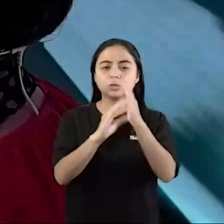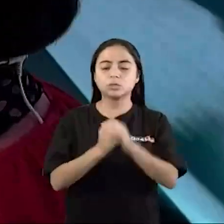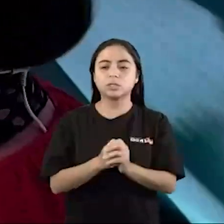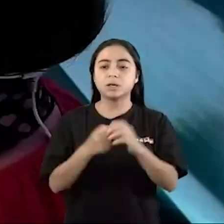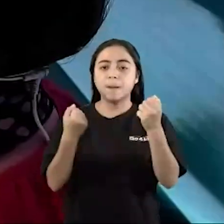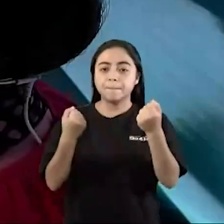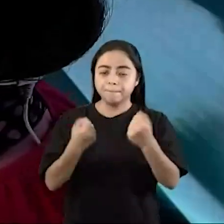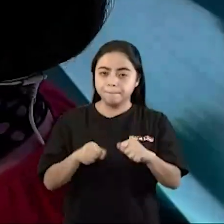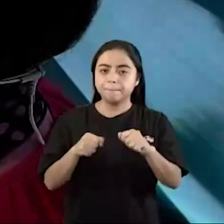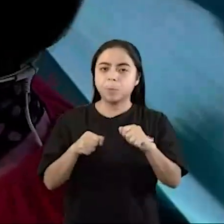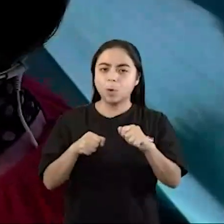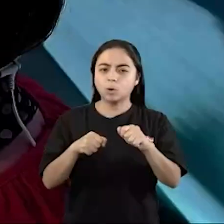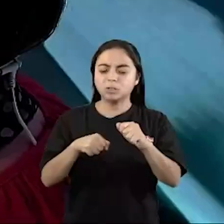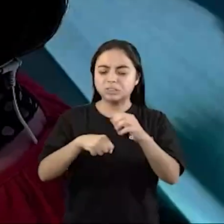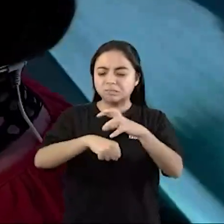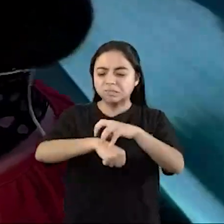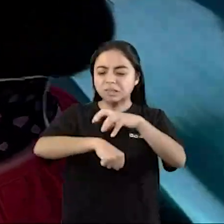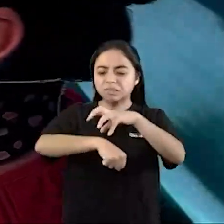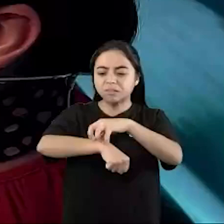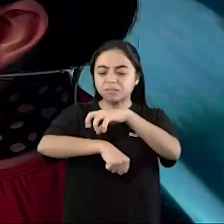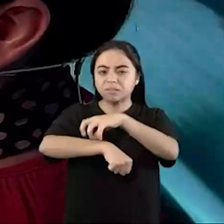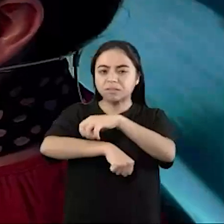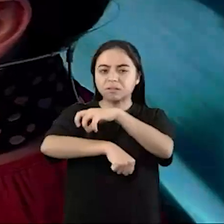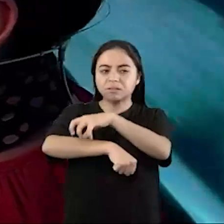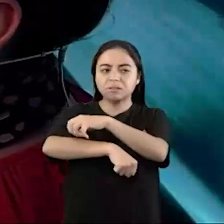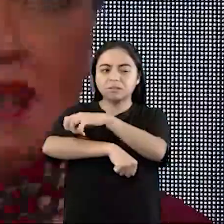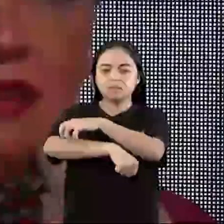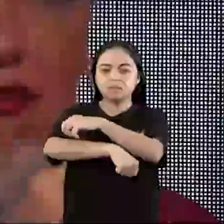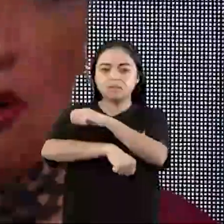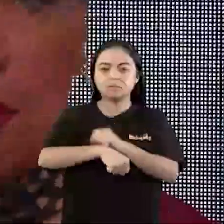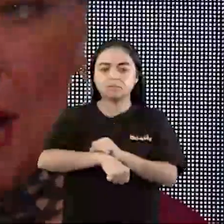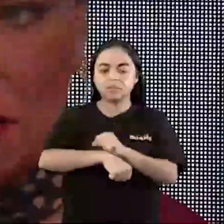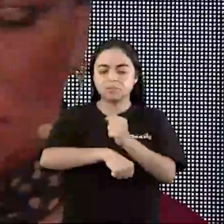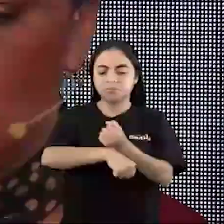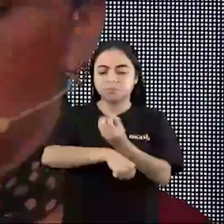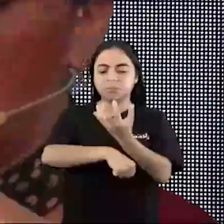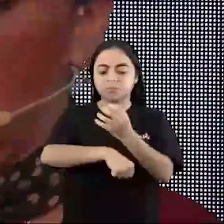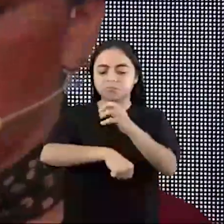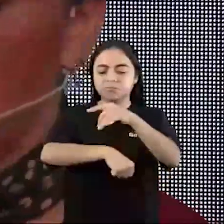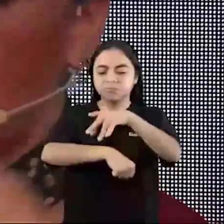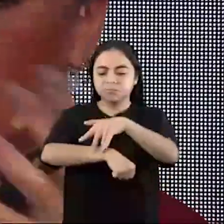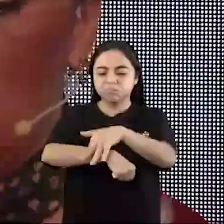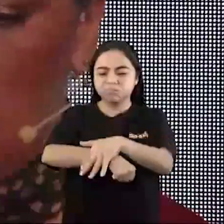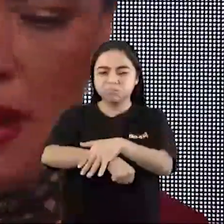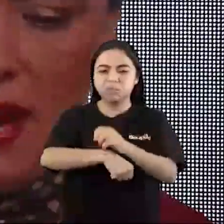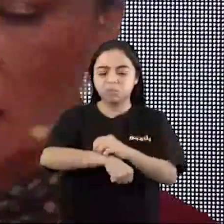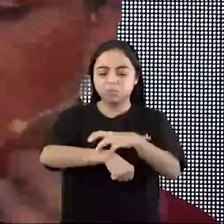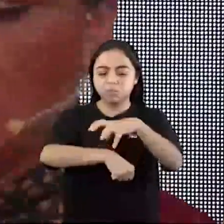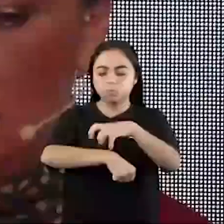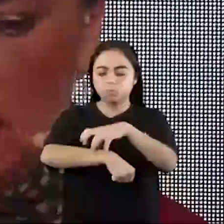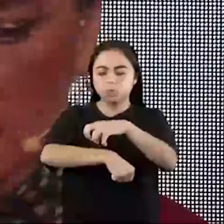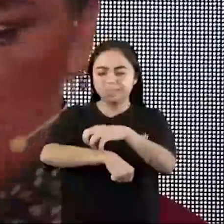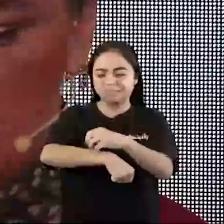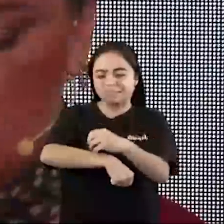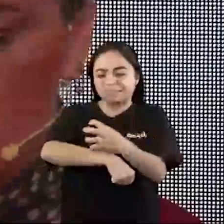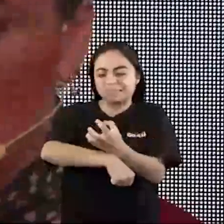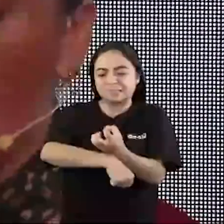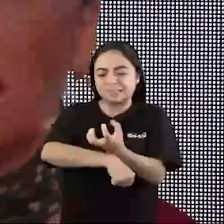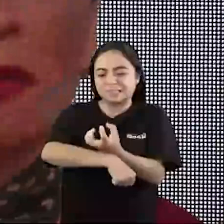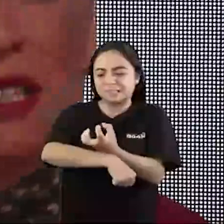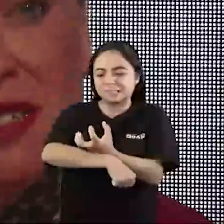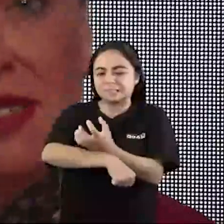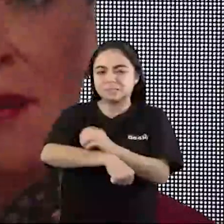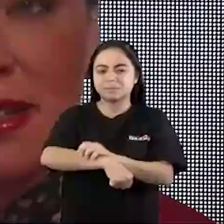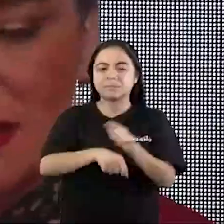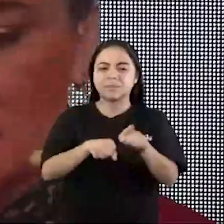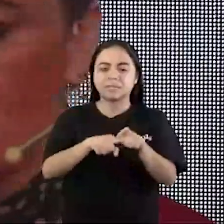feito tanto nas lesões crostosas, pustulares que formaram crostas e que romperam e que ficou aquela coisa crostosa,